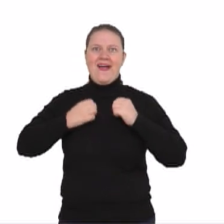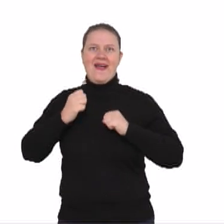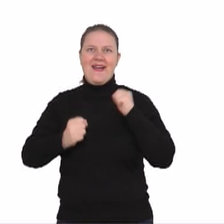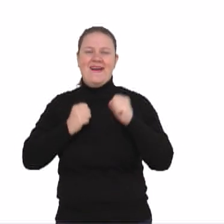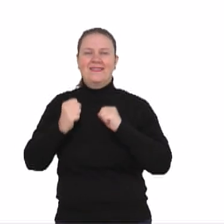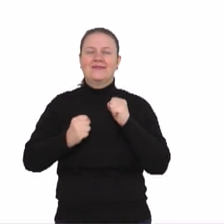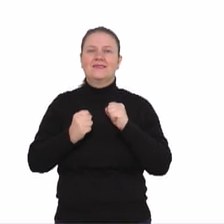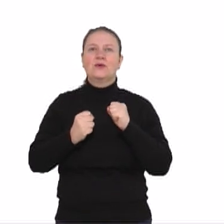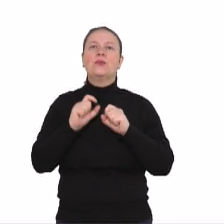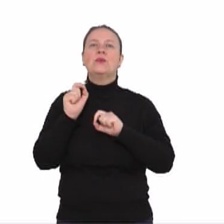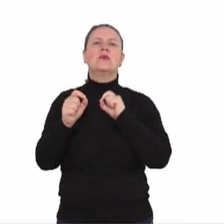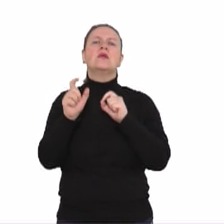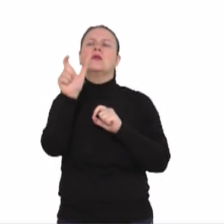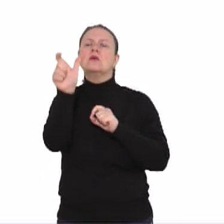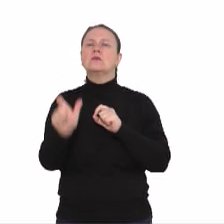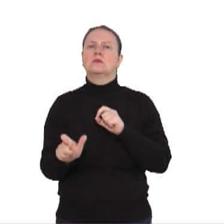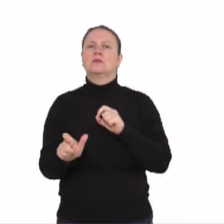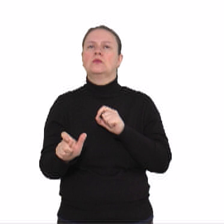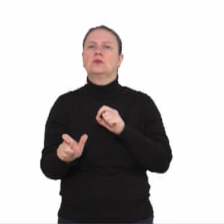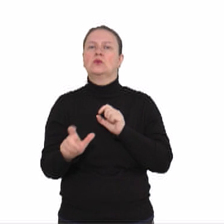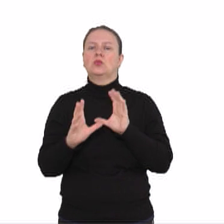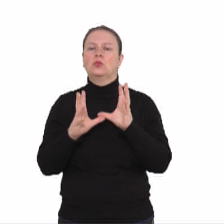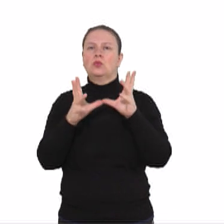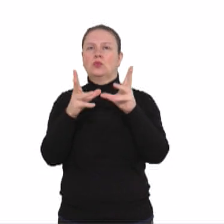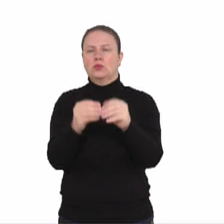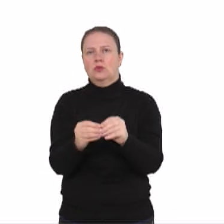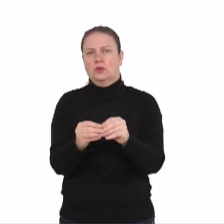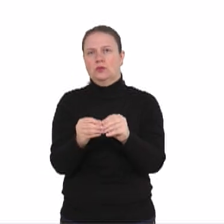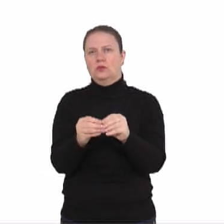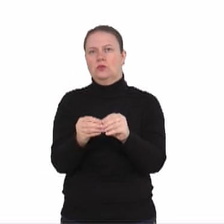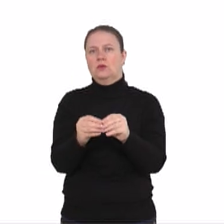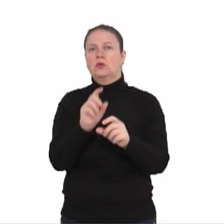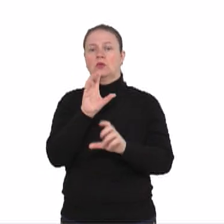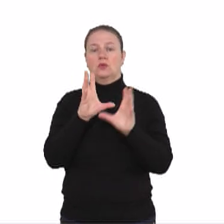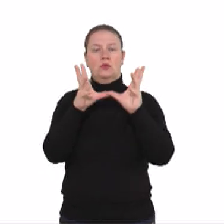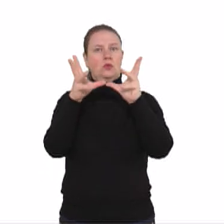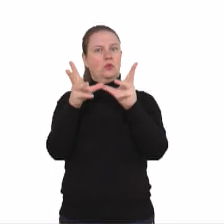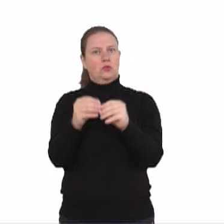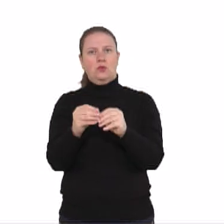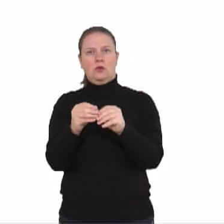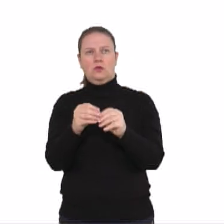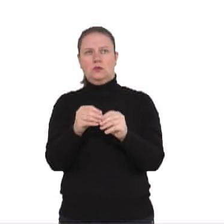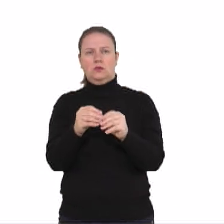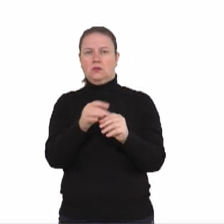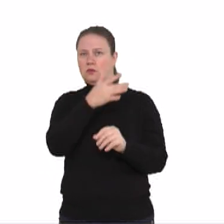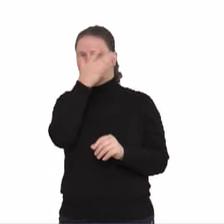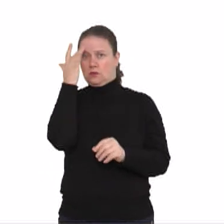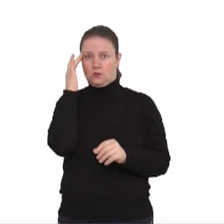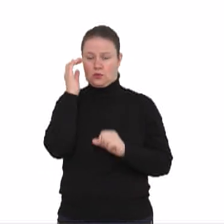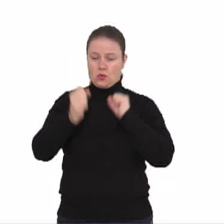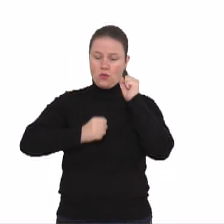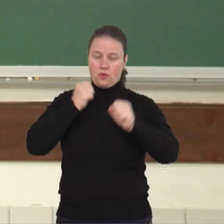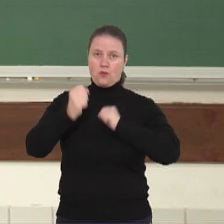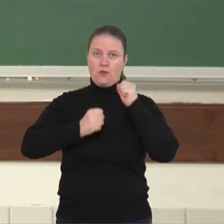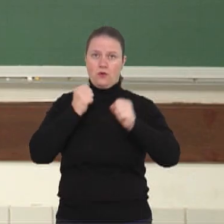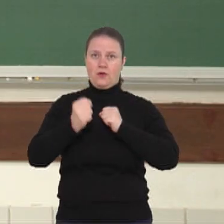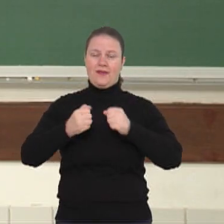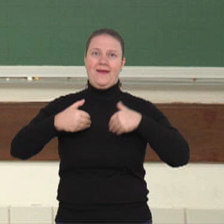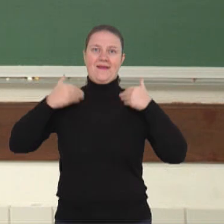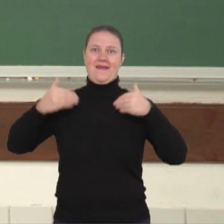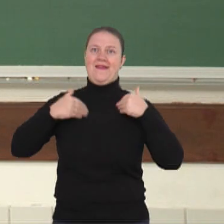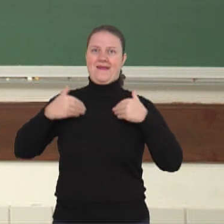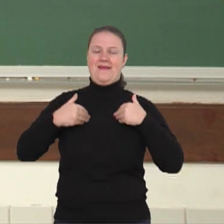correram entusiasmados? A gente pergunta para o verbo, todos. O predicado, correram entusiasmados a maratona. Isso aí a gente está